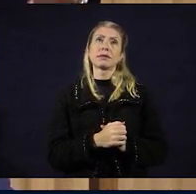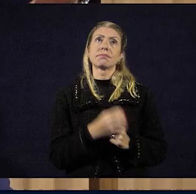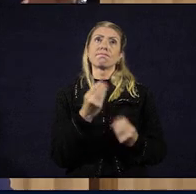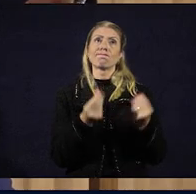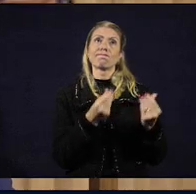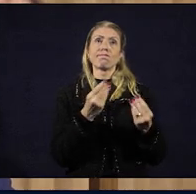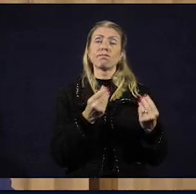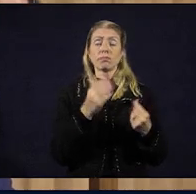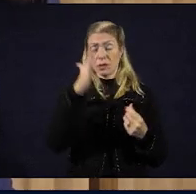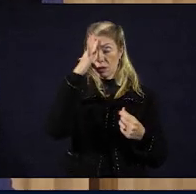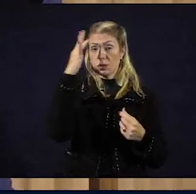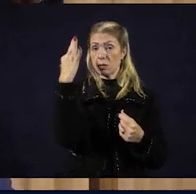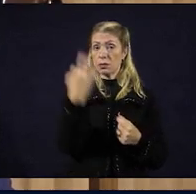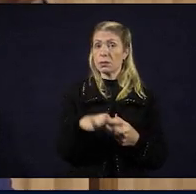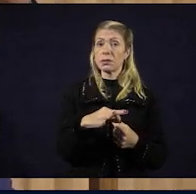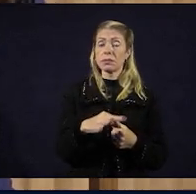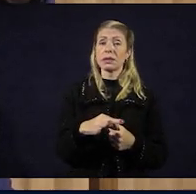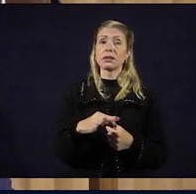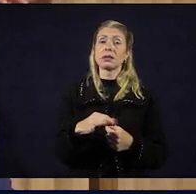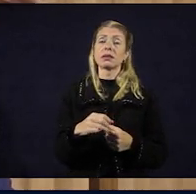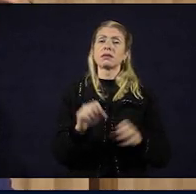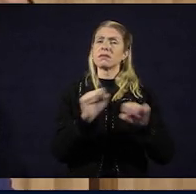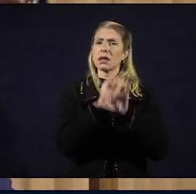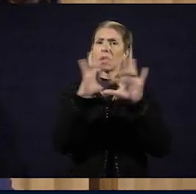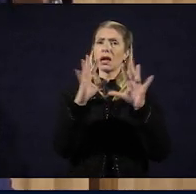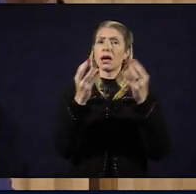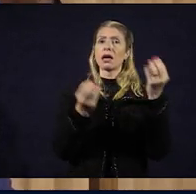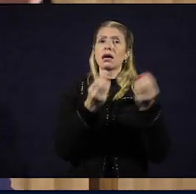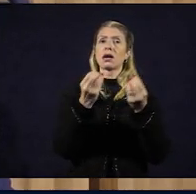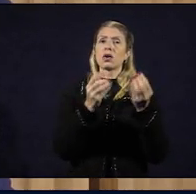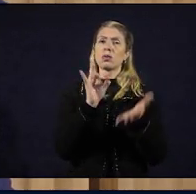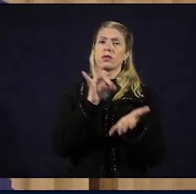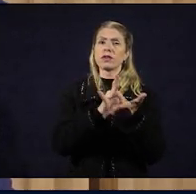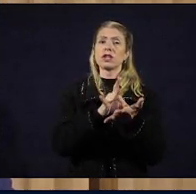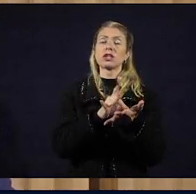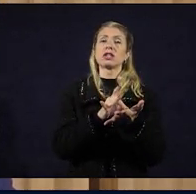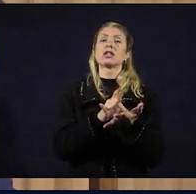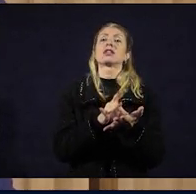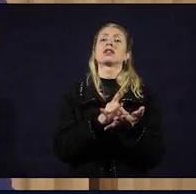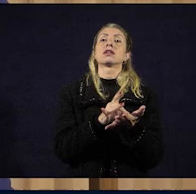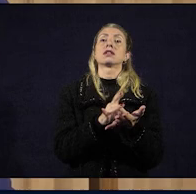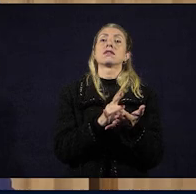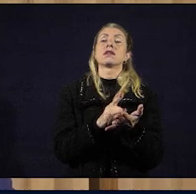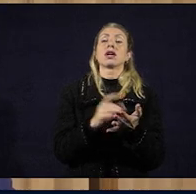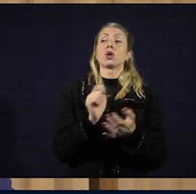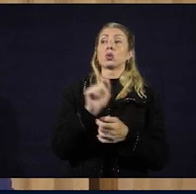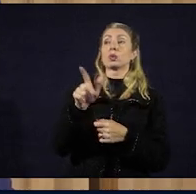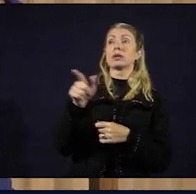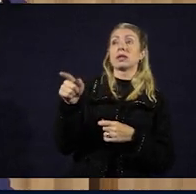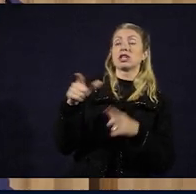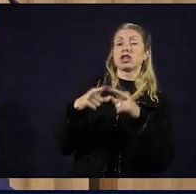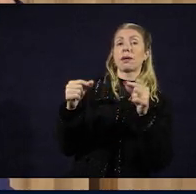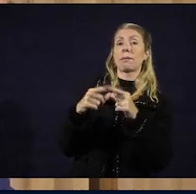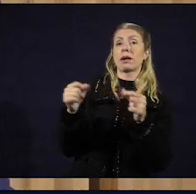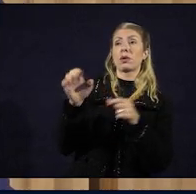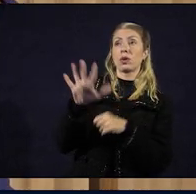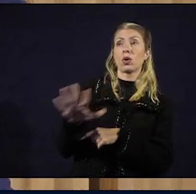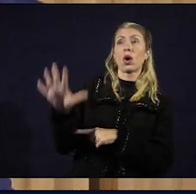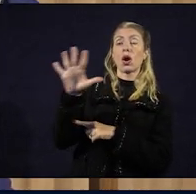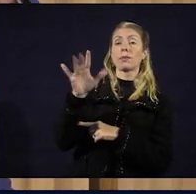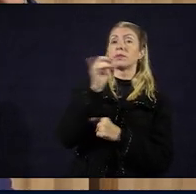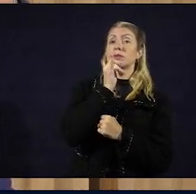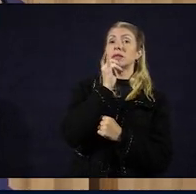compreensíveis e Claras e efetivas do que Europa e o Japão na Europa